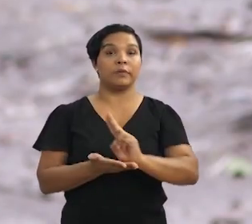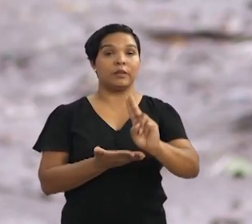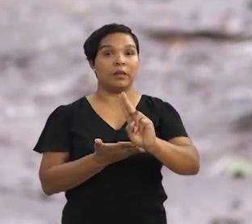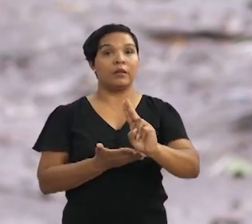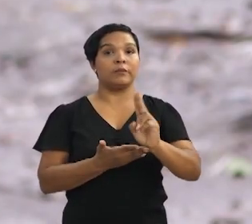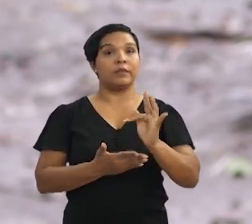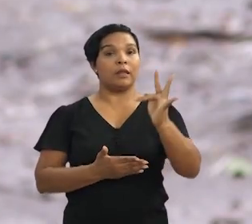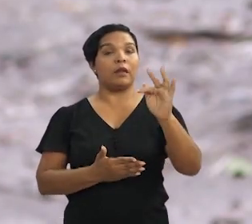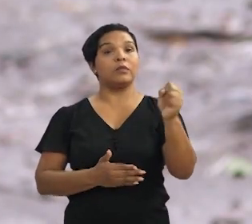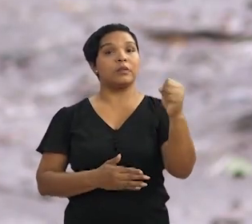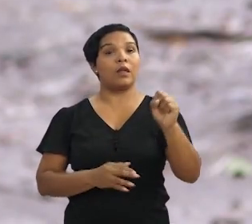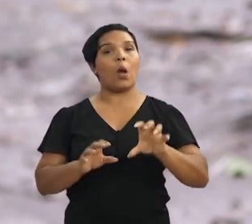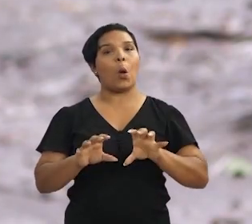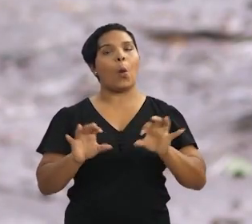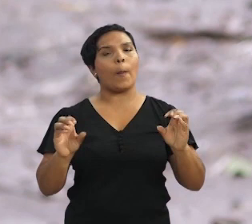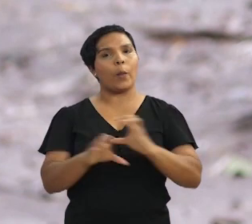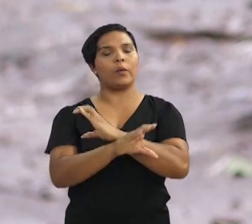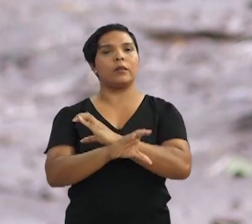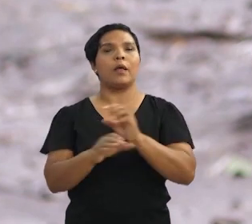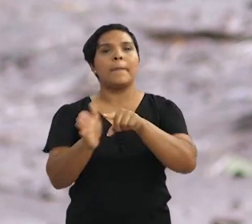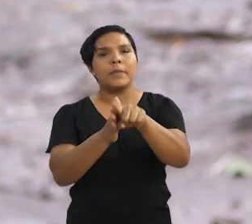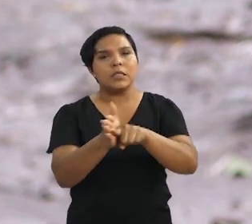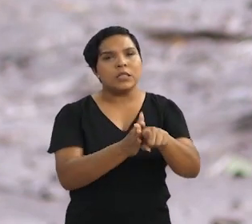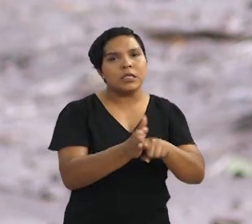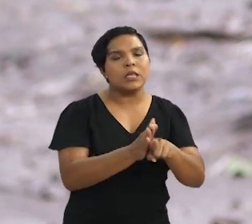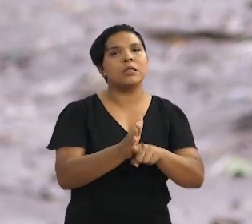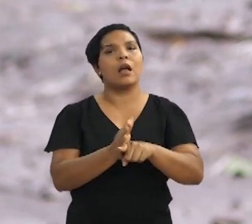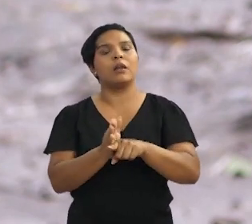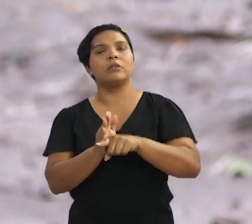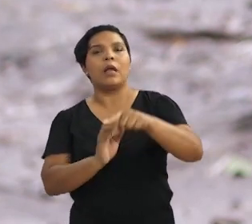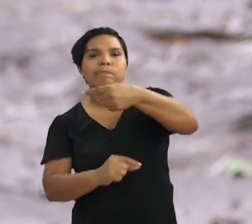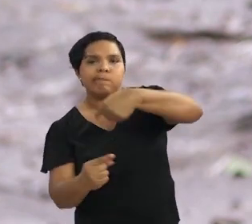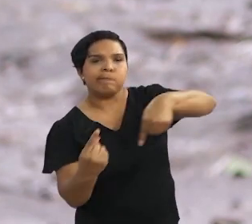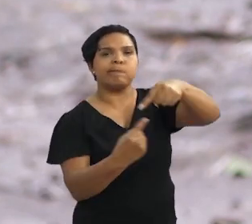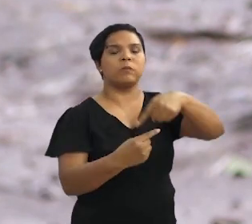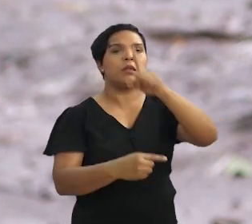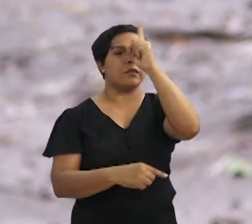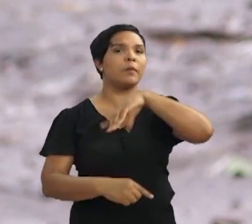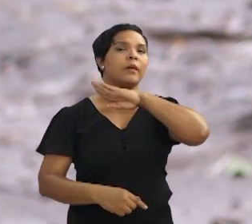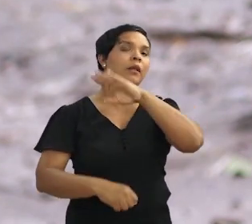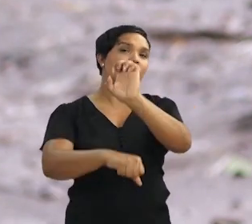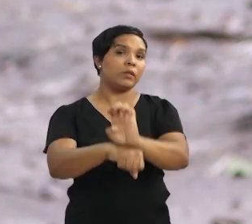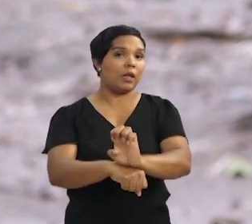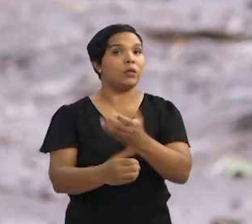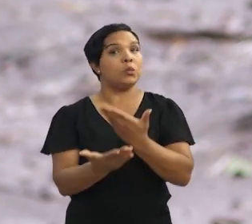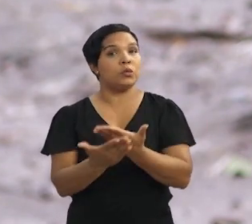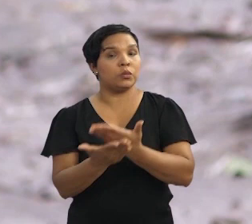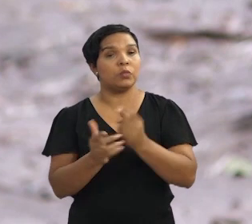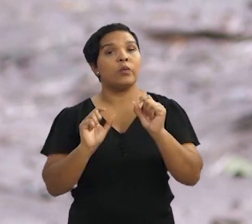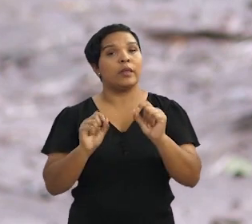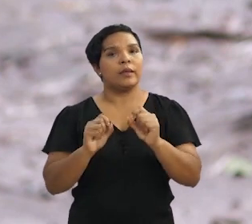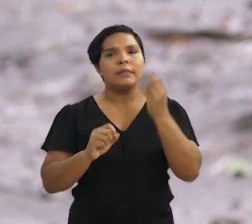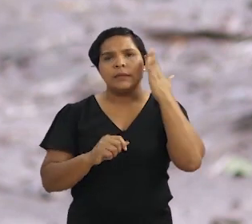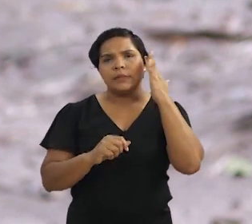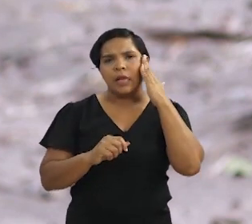A Universidade Federal de Sergipe está concluindo uma pesquisa que investiga a circulação do vírus da febre amarela no estado. O